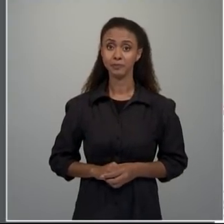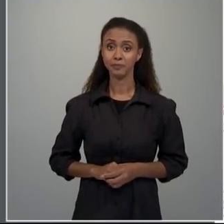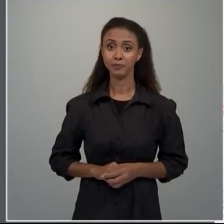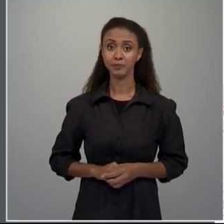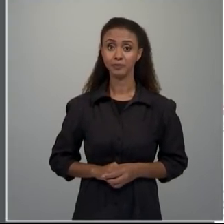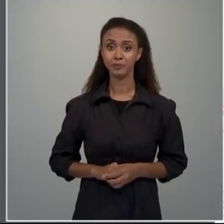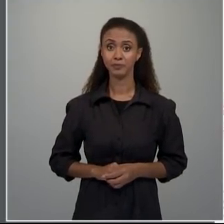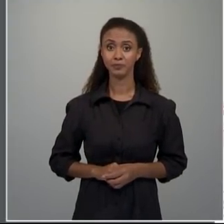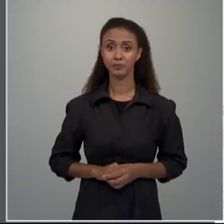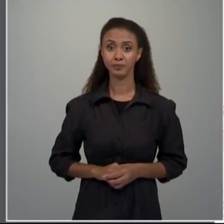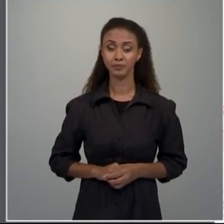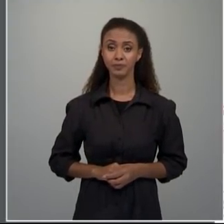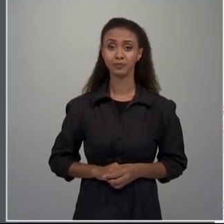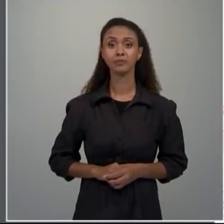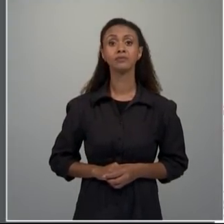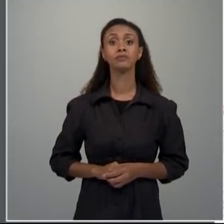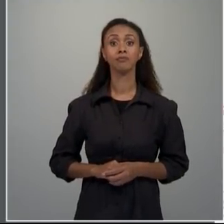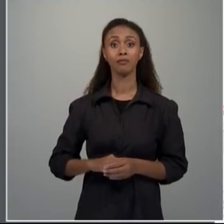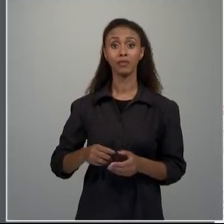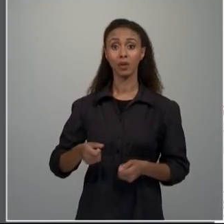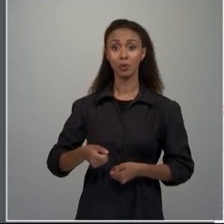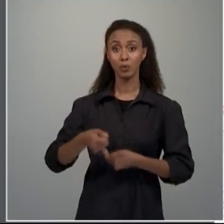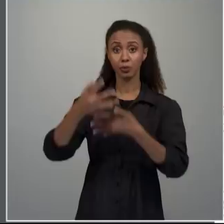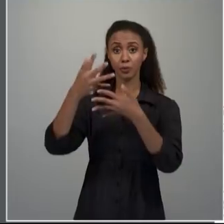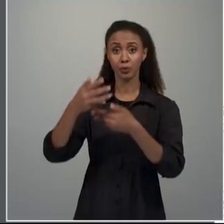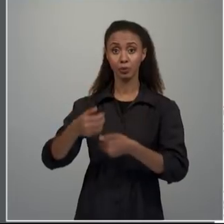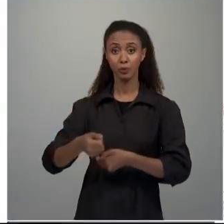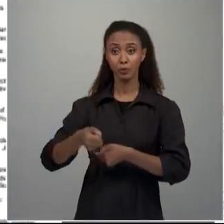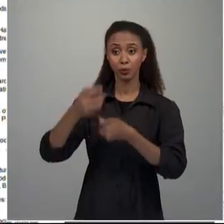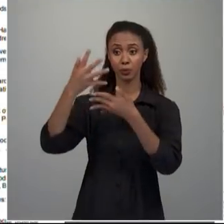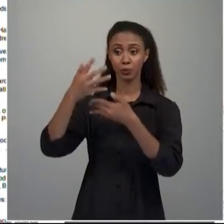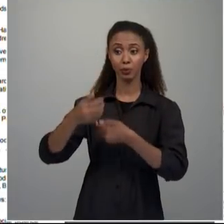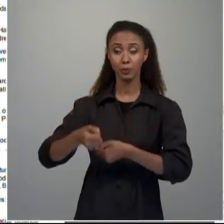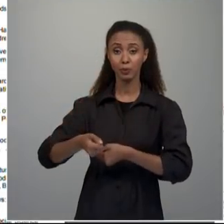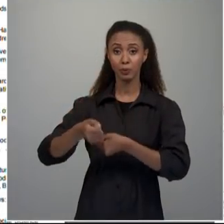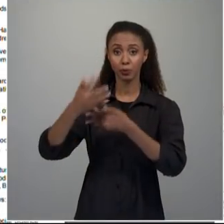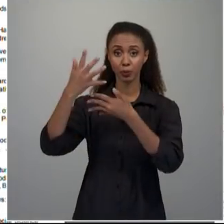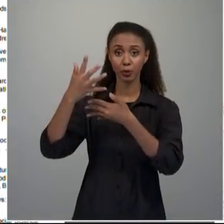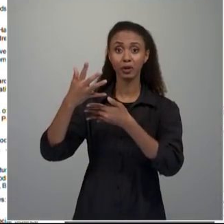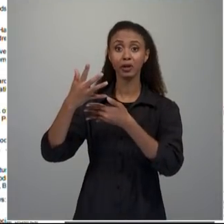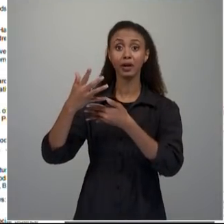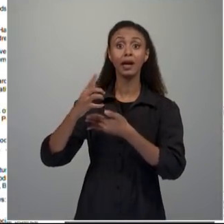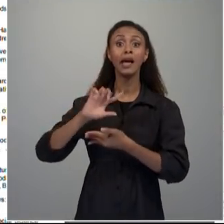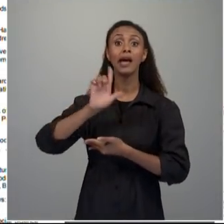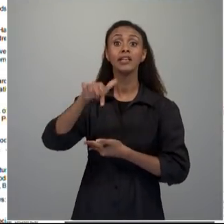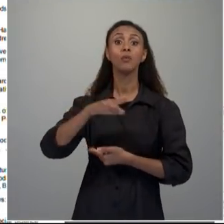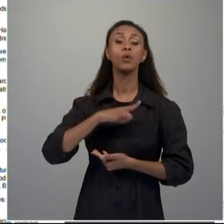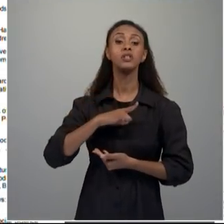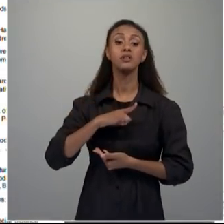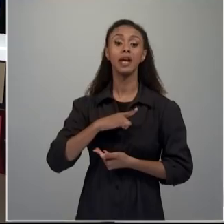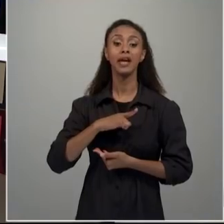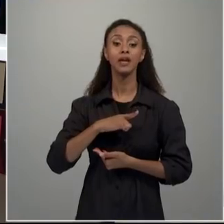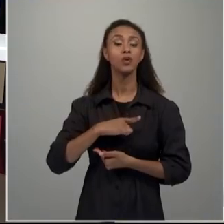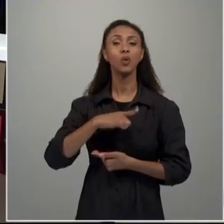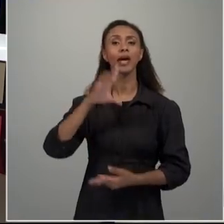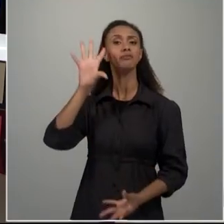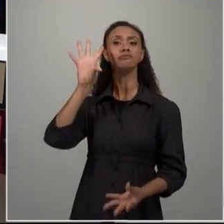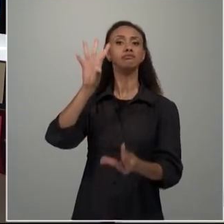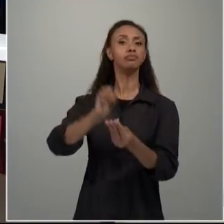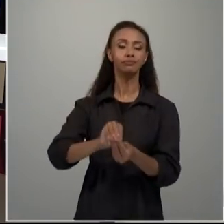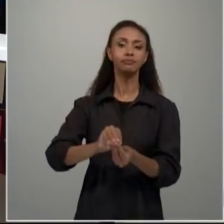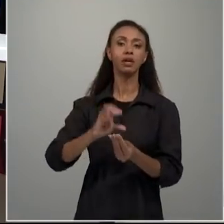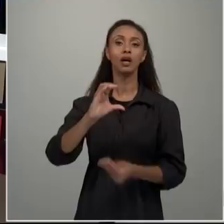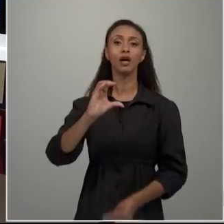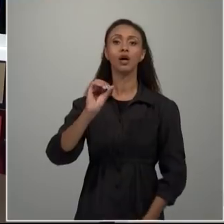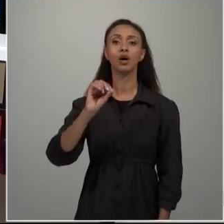a gente subindo aqui a gente já vem pra parte de conclusão normalmente o que a gente tem a gente tem uma parte que